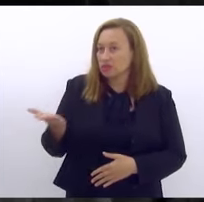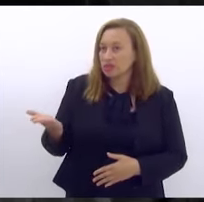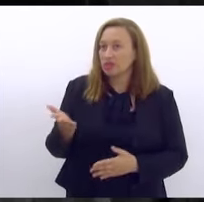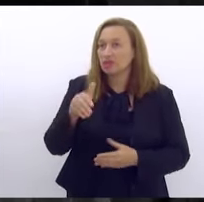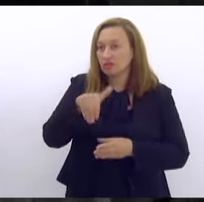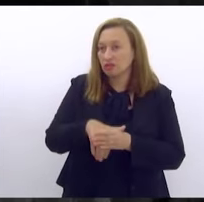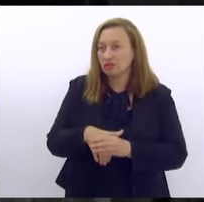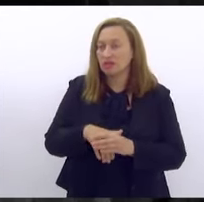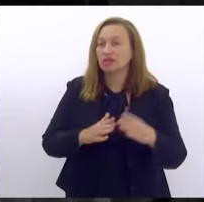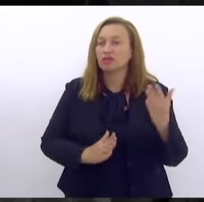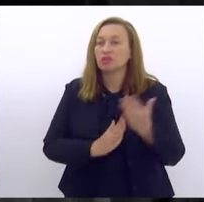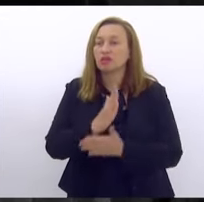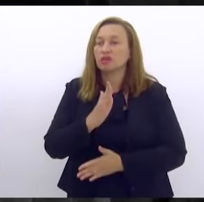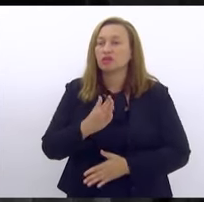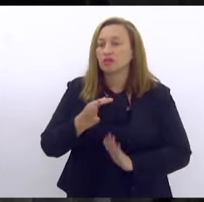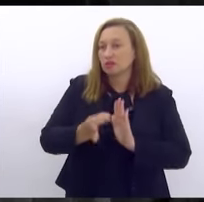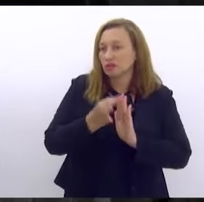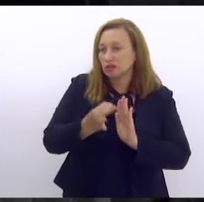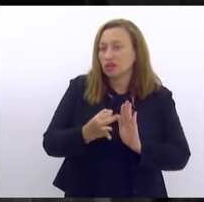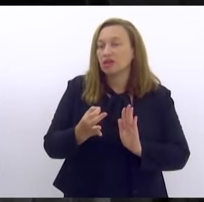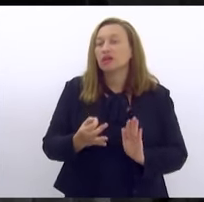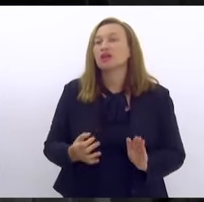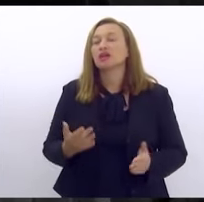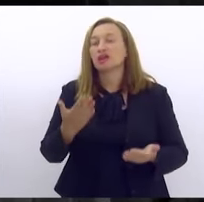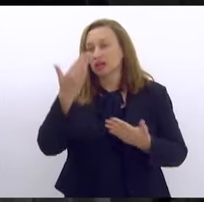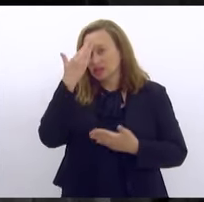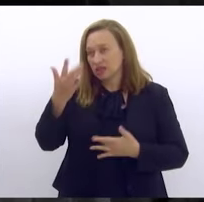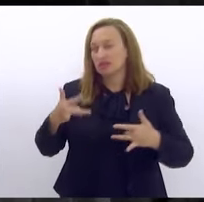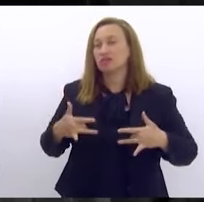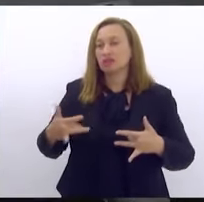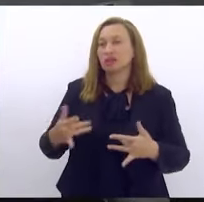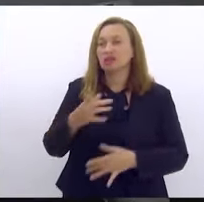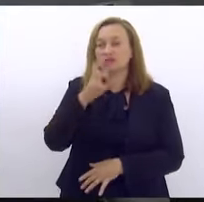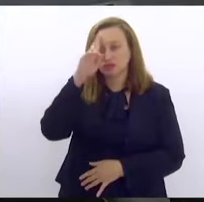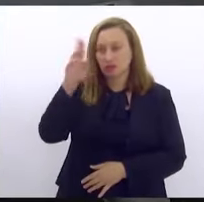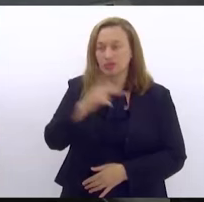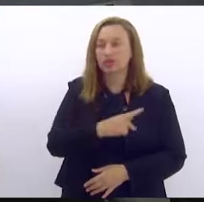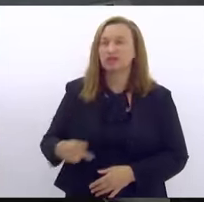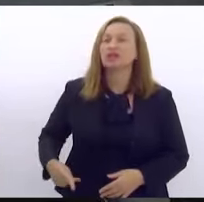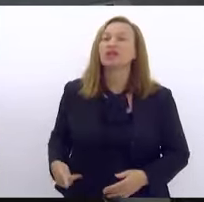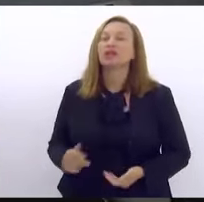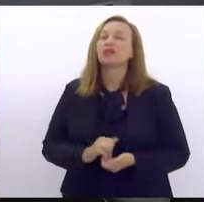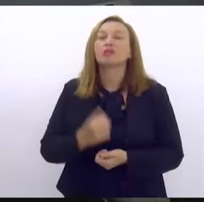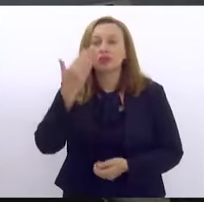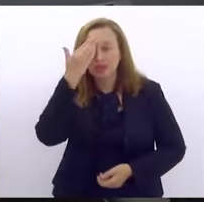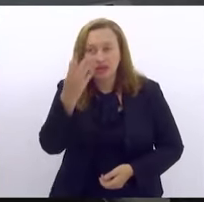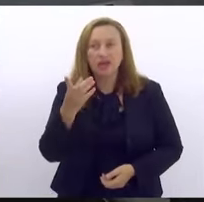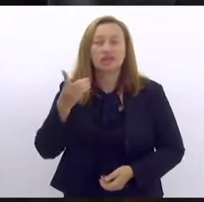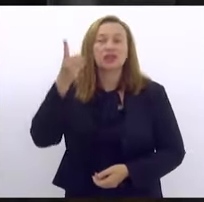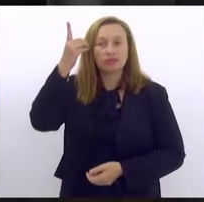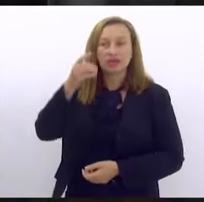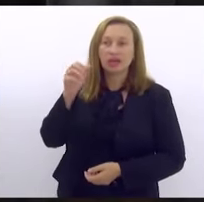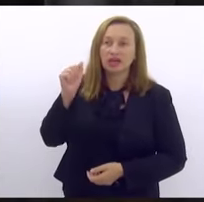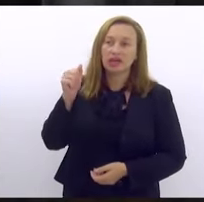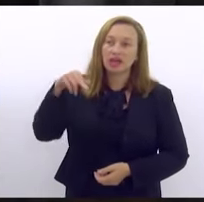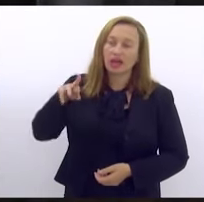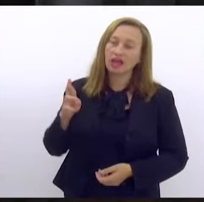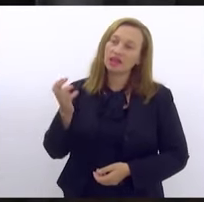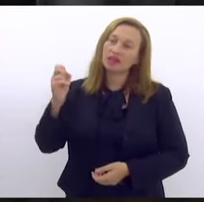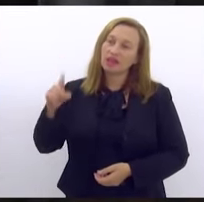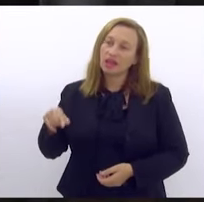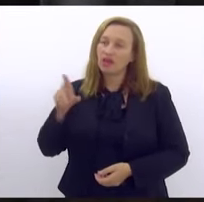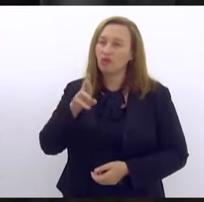votar favorável ao meu parecer. Mais uma vez agradeço a solidariedade de Vossa Excelência, presidente. Muito presidente. Obrigado, deputado André Corrêa, pelas palavras,